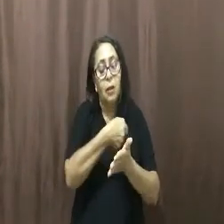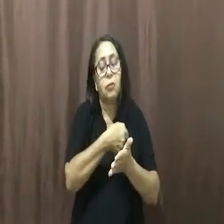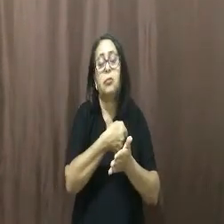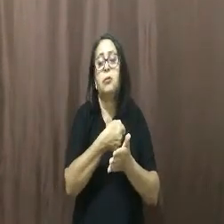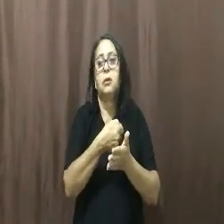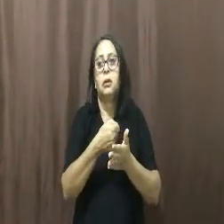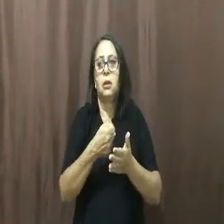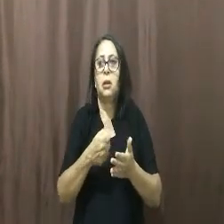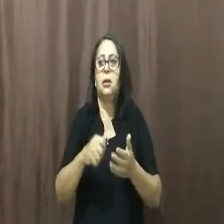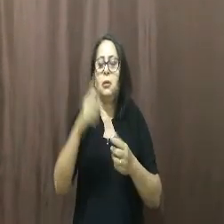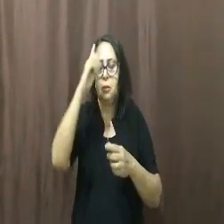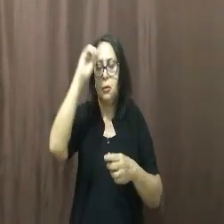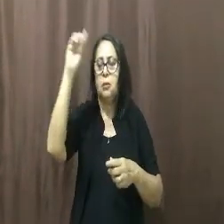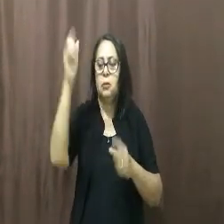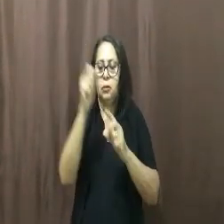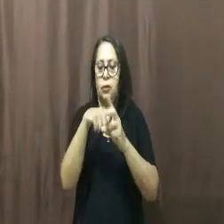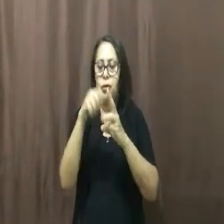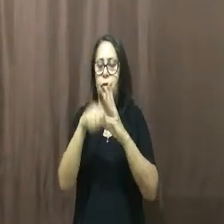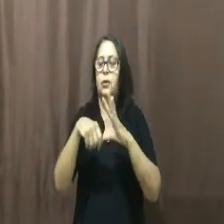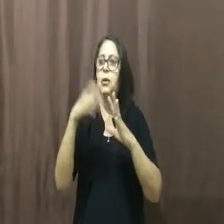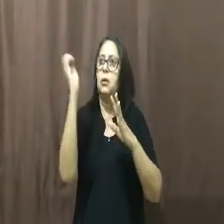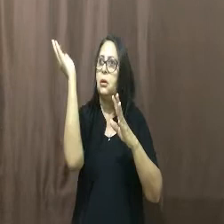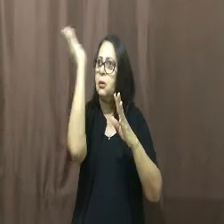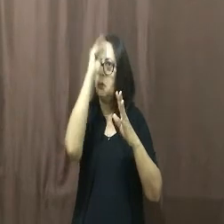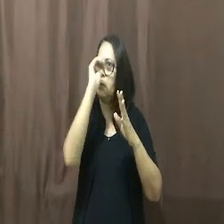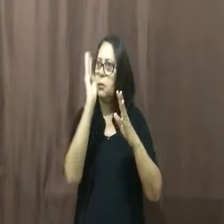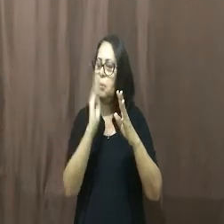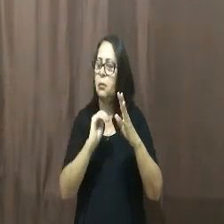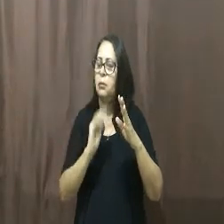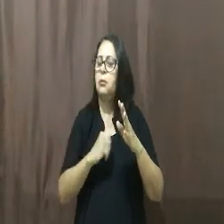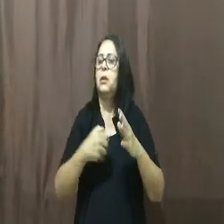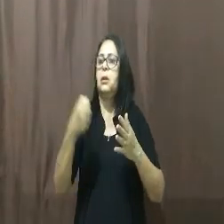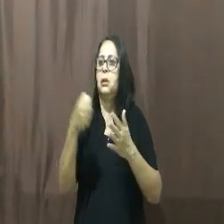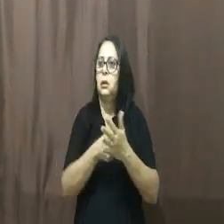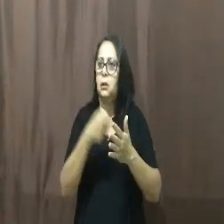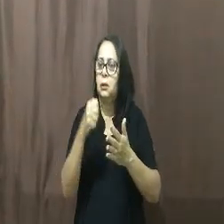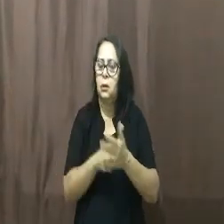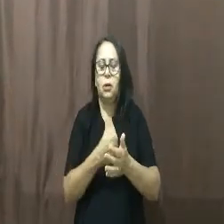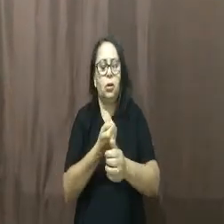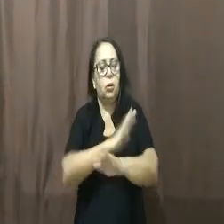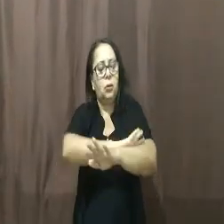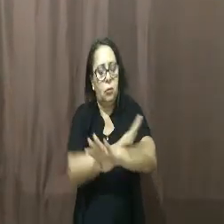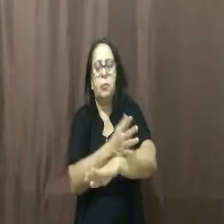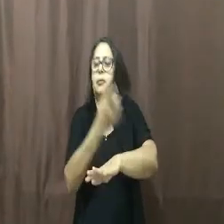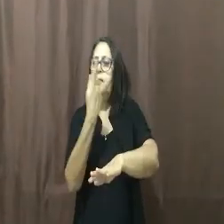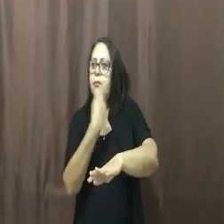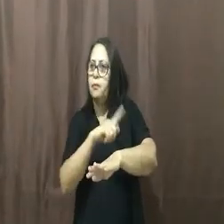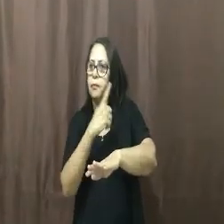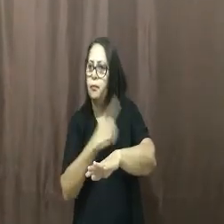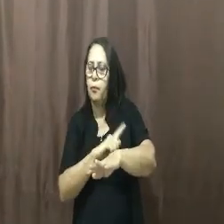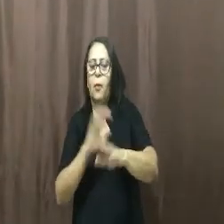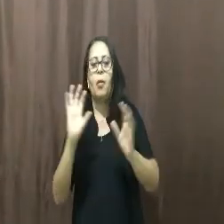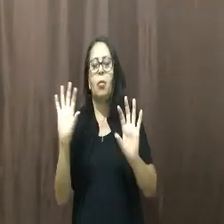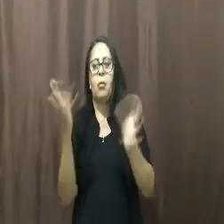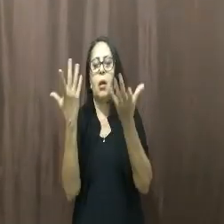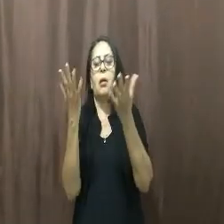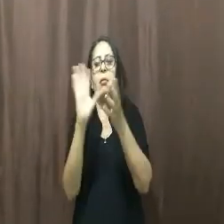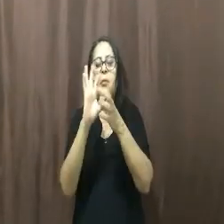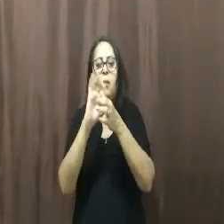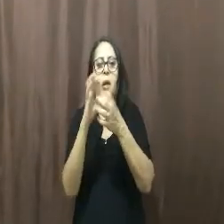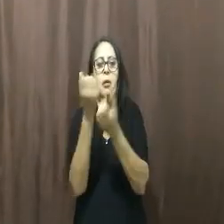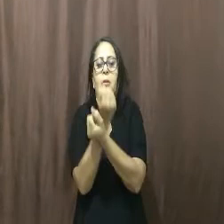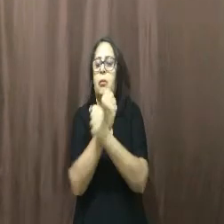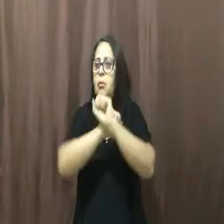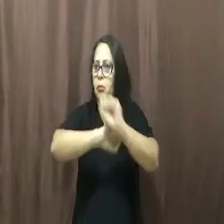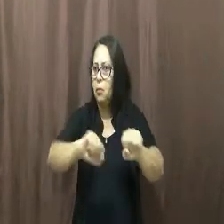calendário afro-brasileiro, é o Dia Nacional de Luta contra o Racismo. Não é de comemorar a abolição,